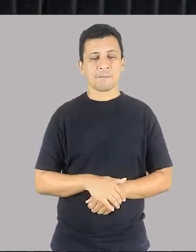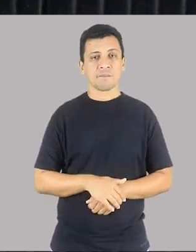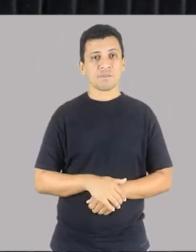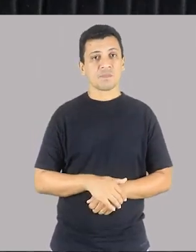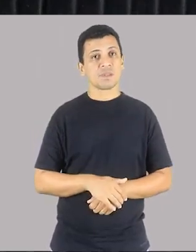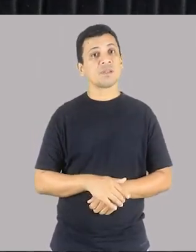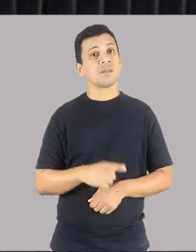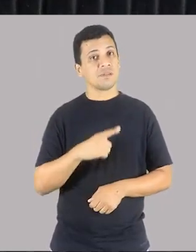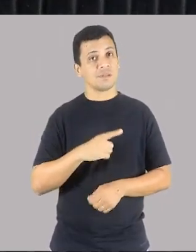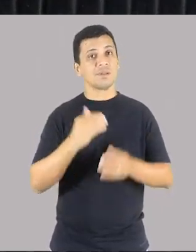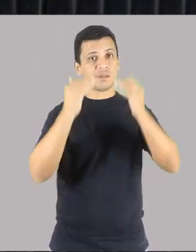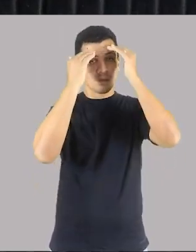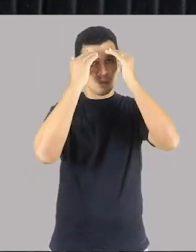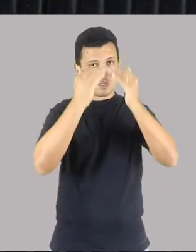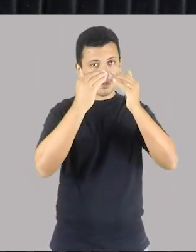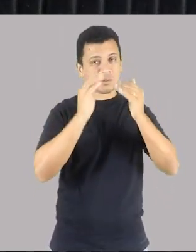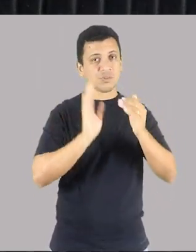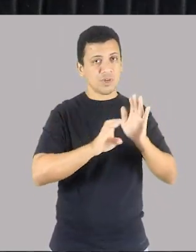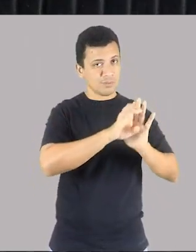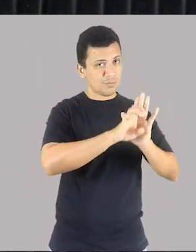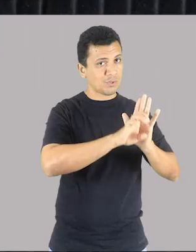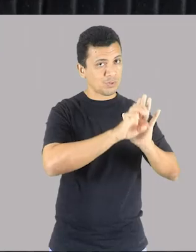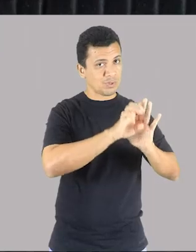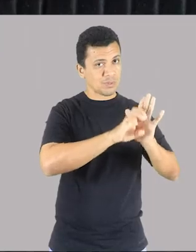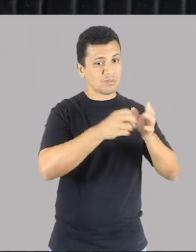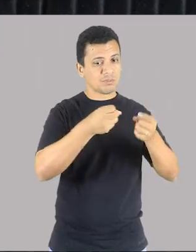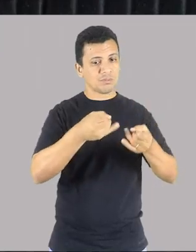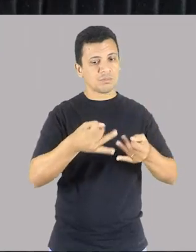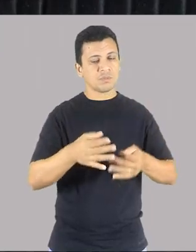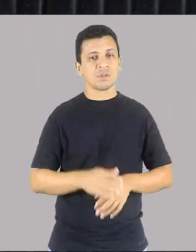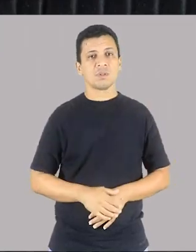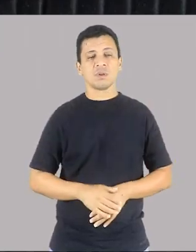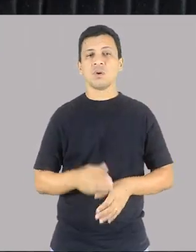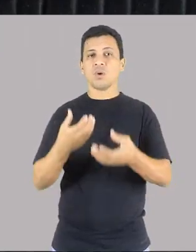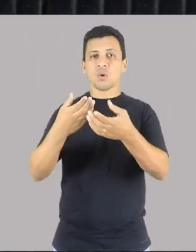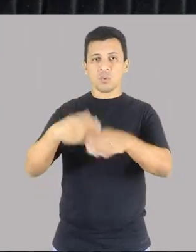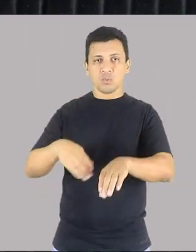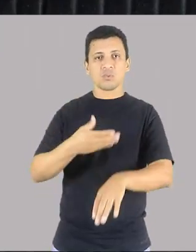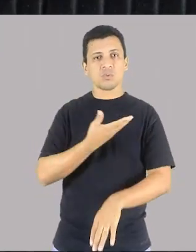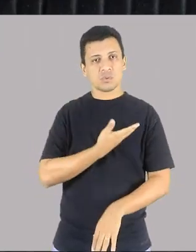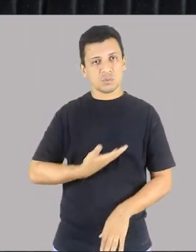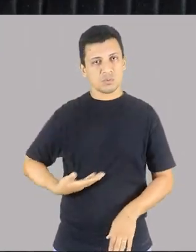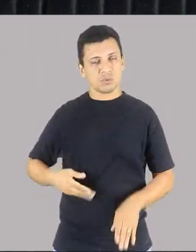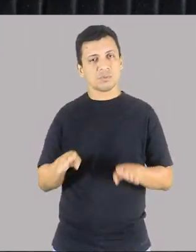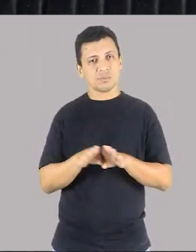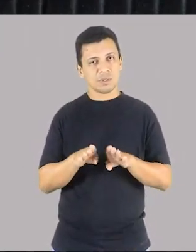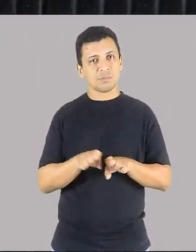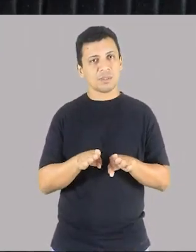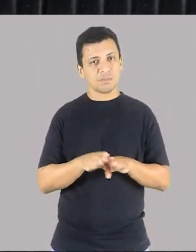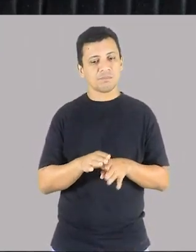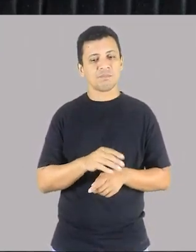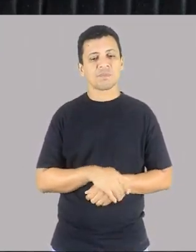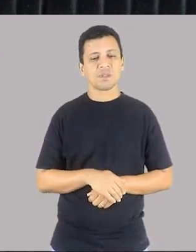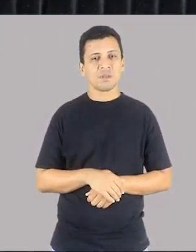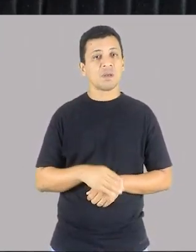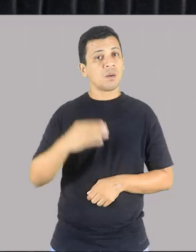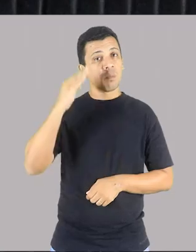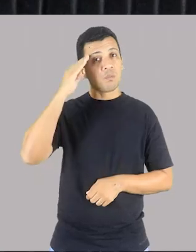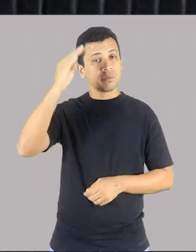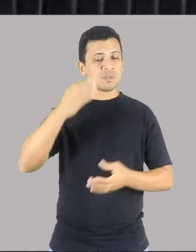licitações, todos podem concorrer a licitações nos termos da Lei 14.133. Essa é a